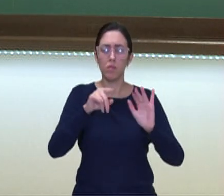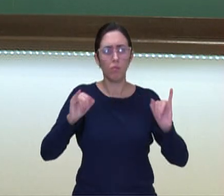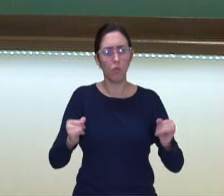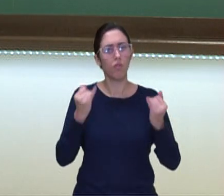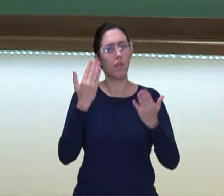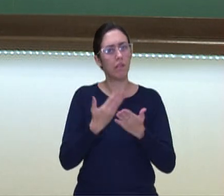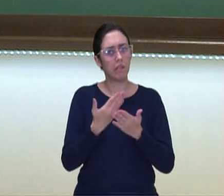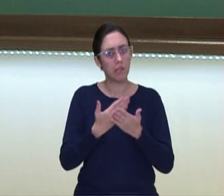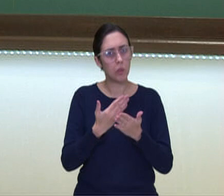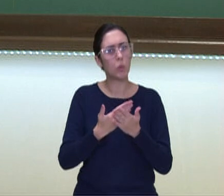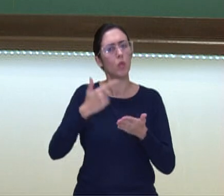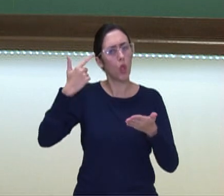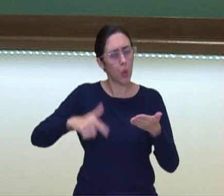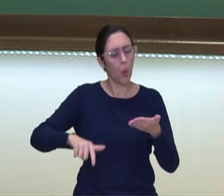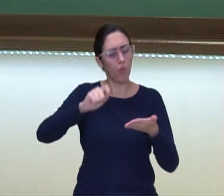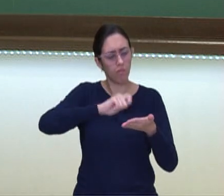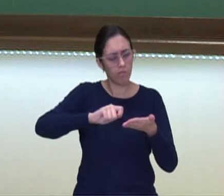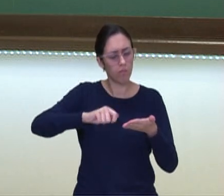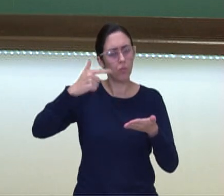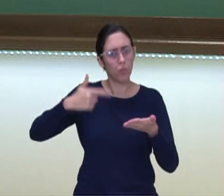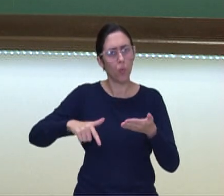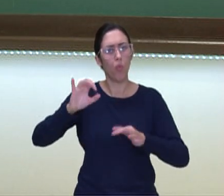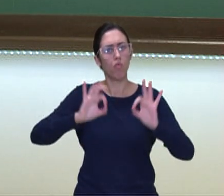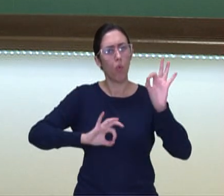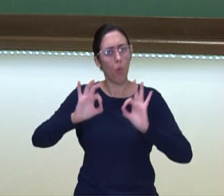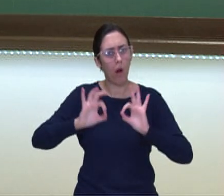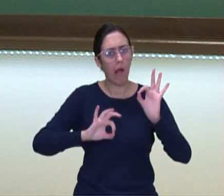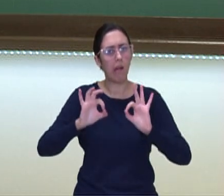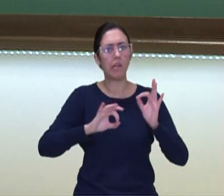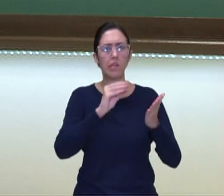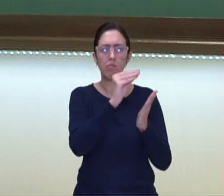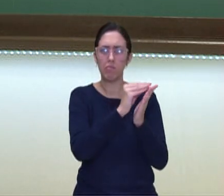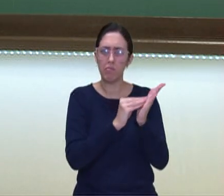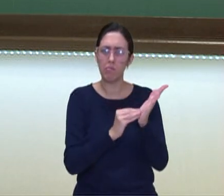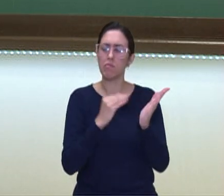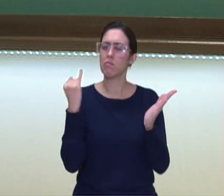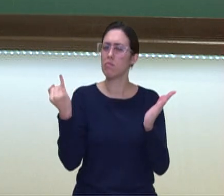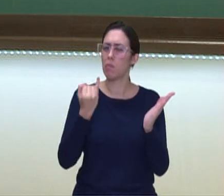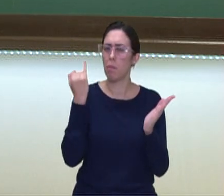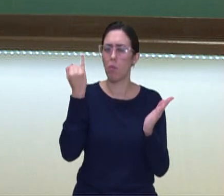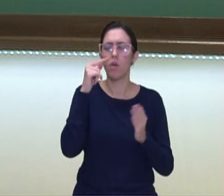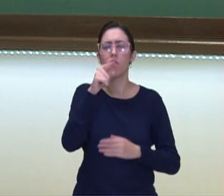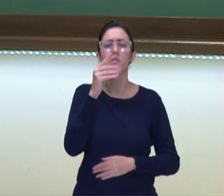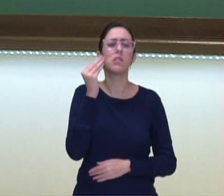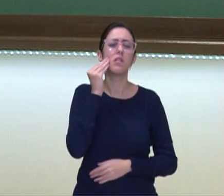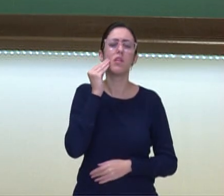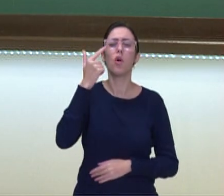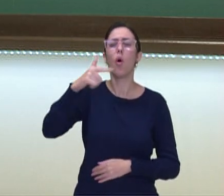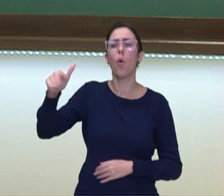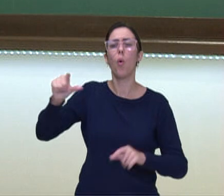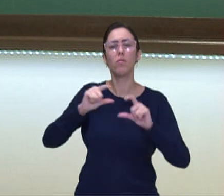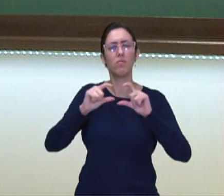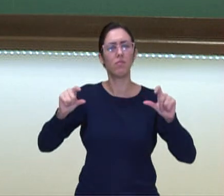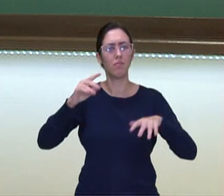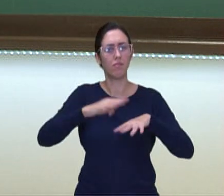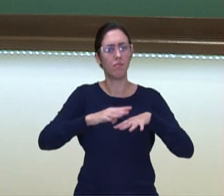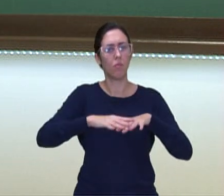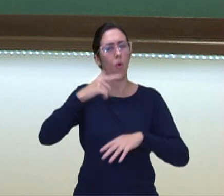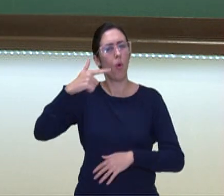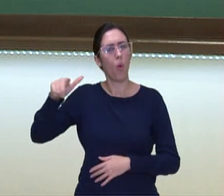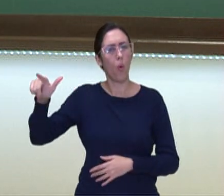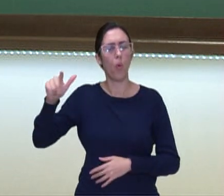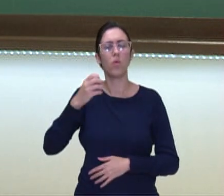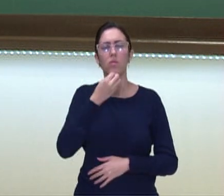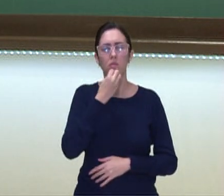bastante, refaça os exercícios, organize as suas anotações, tente testar outras expressões algébricas, outras